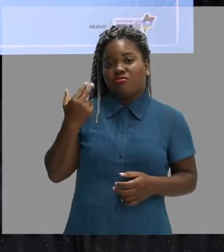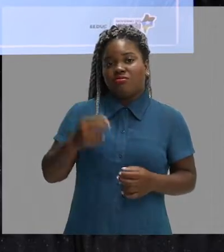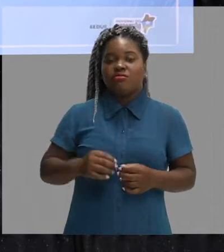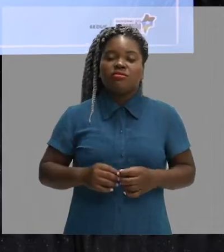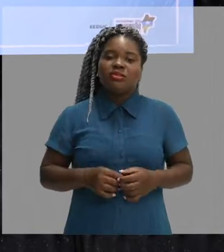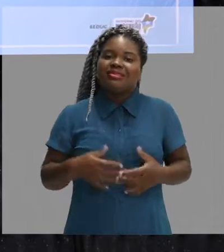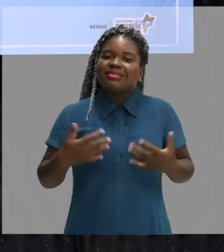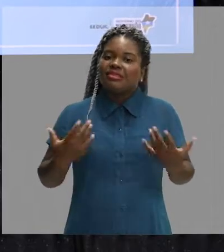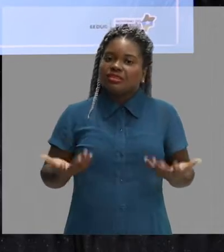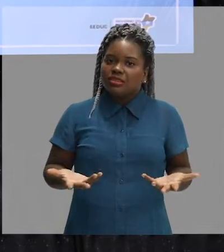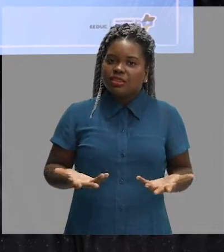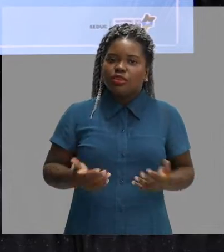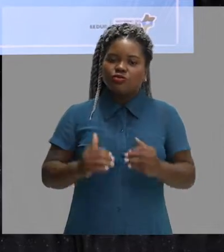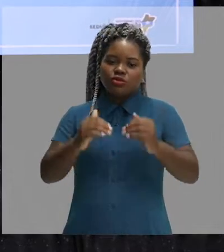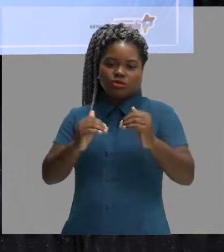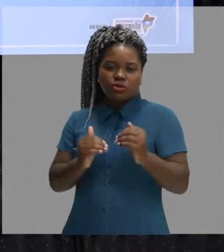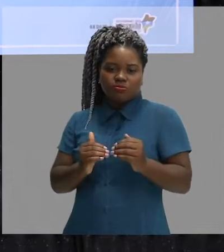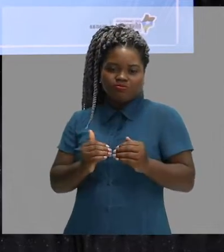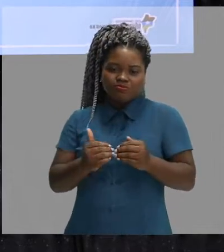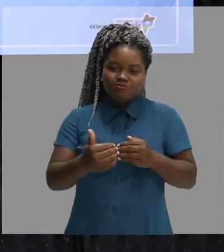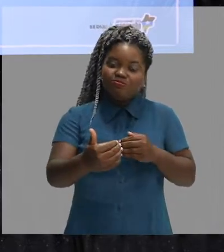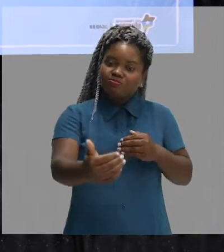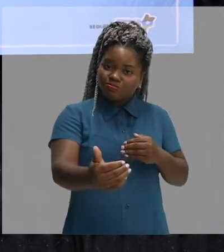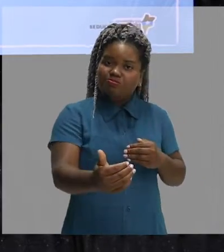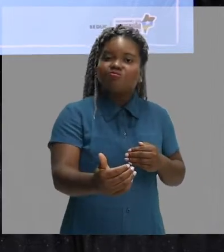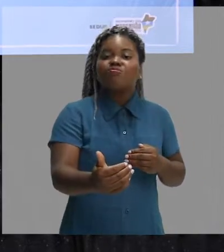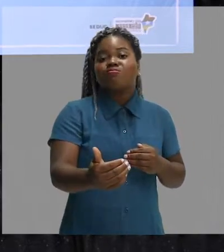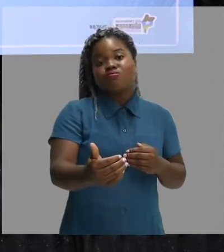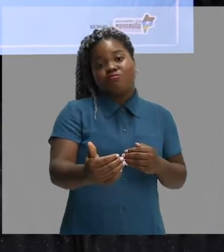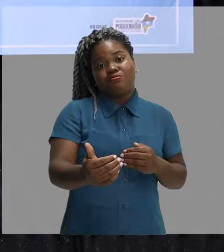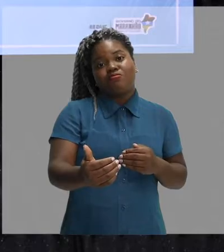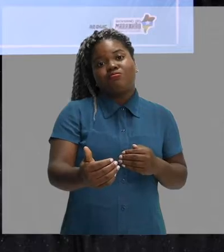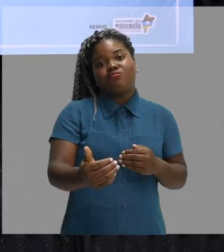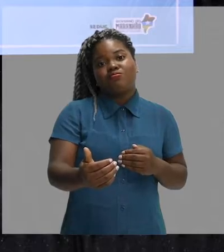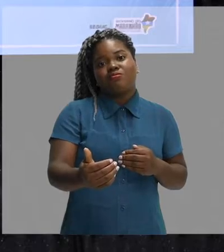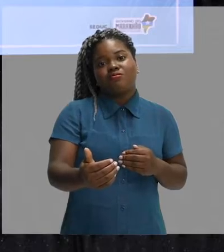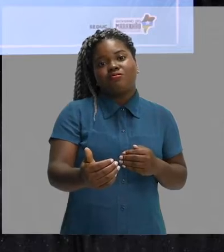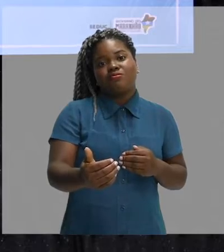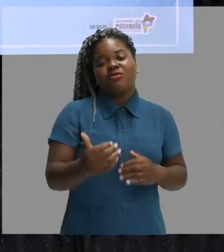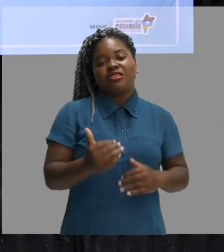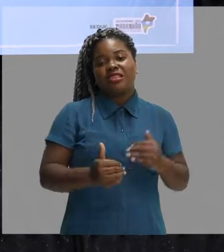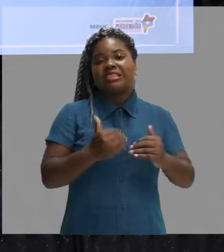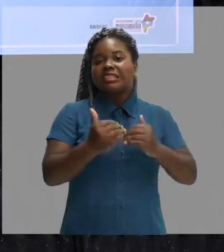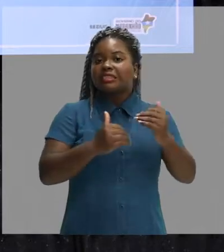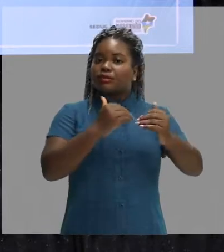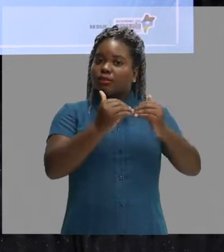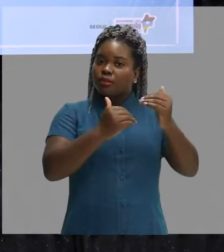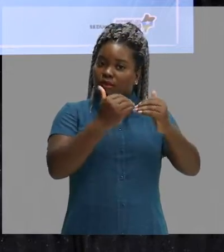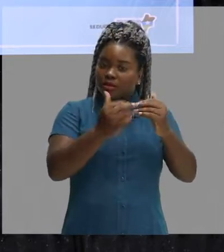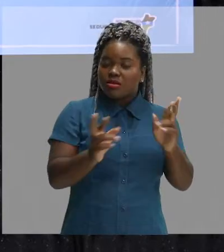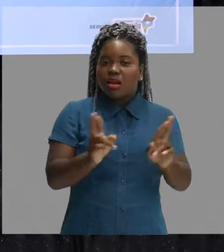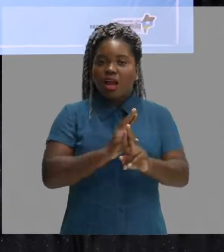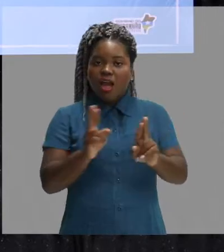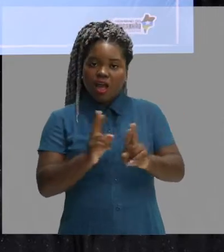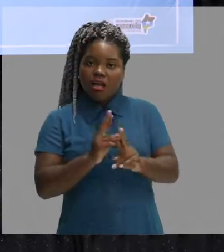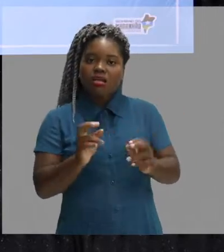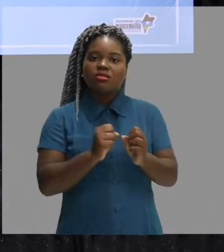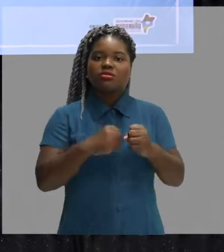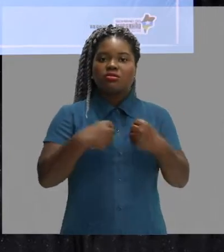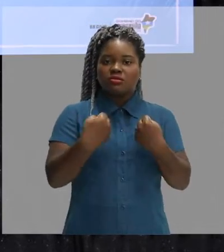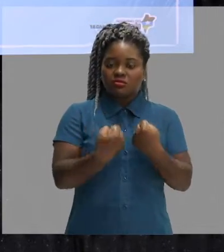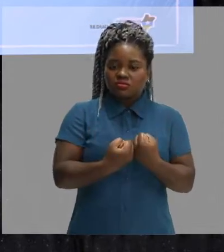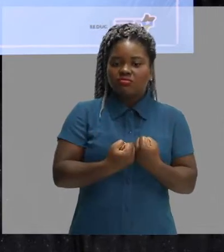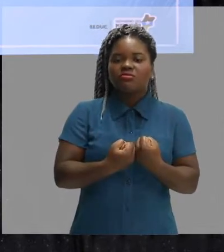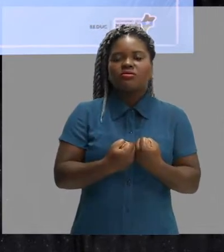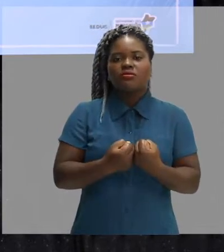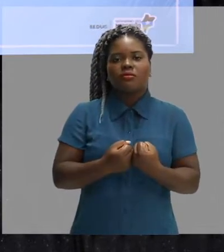E isso se dá ao longo do tempo, a partir da perpetuação de determinadas relações sociais. A gente